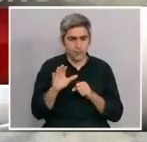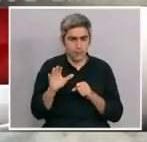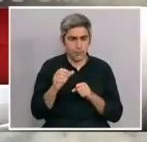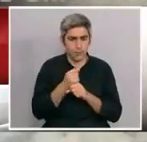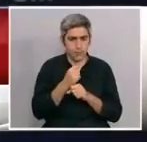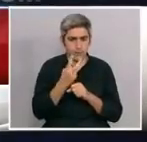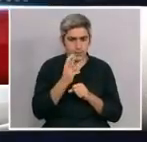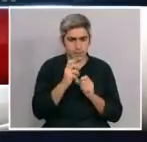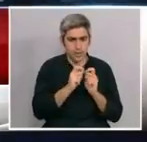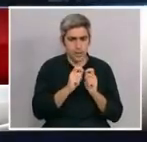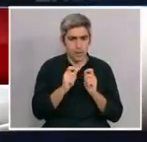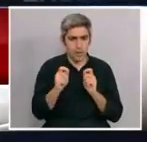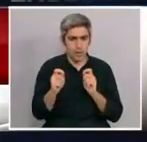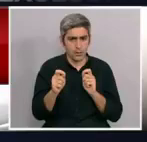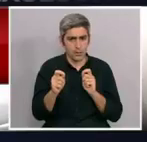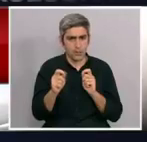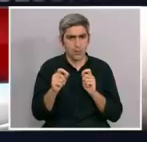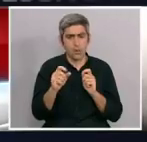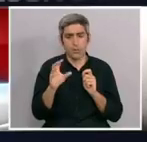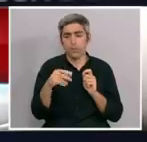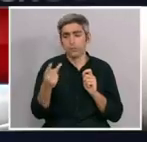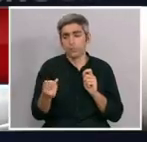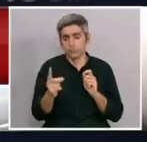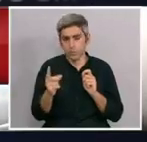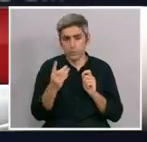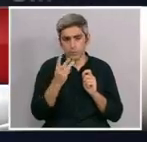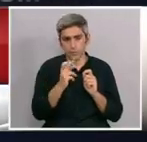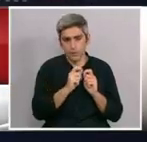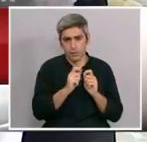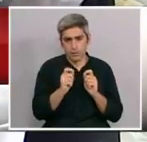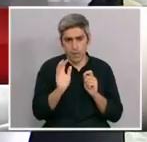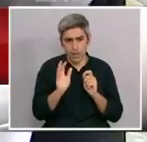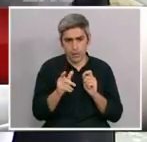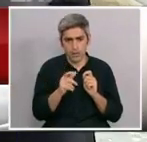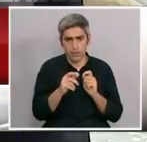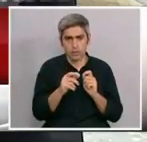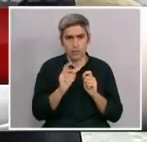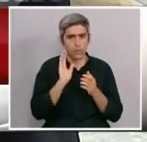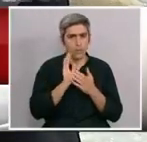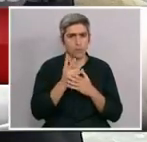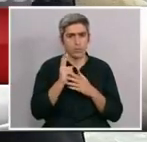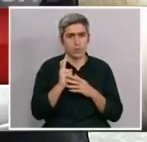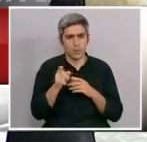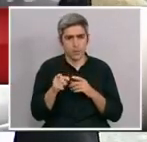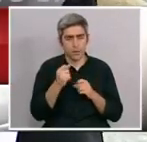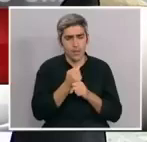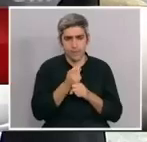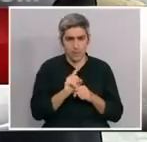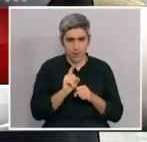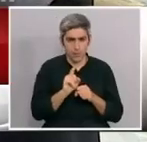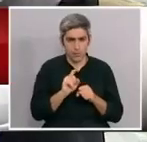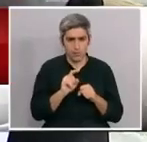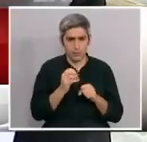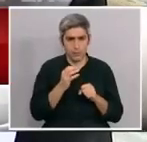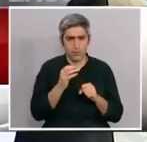não é? Em 3 anos. Depois os outros 2 não, mas em 3 anos esteve. Ainda mas fazia... esses 2 últimos anos que ele não esteve no ativo, ou seja, depois